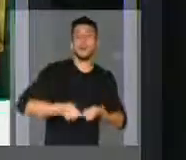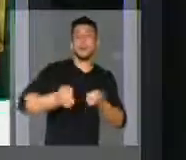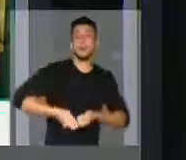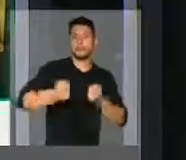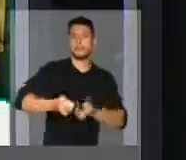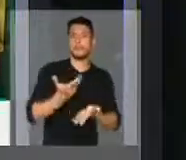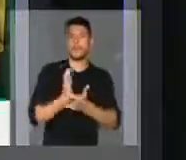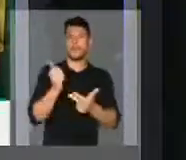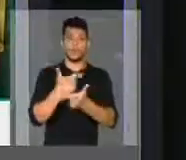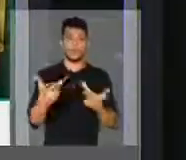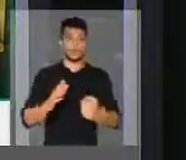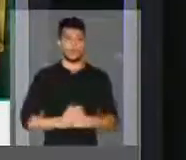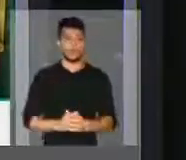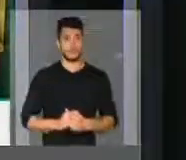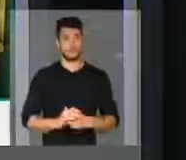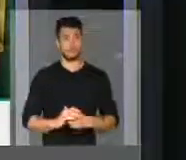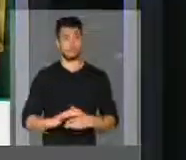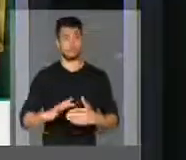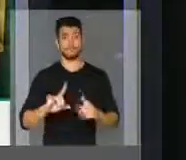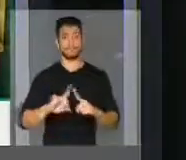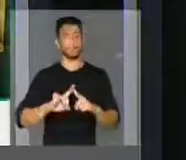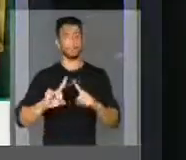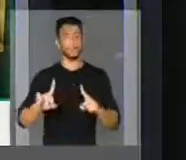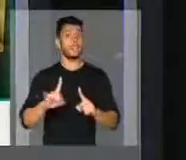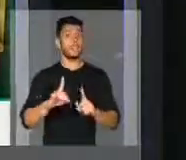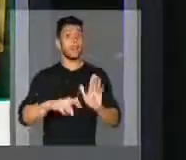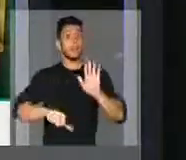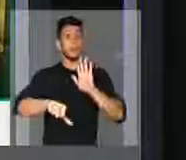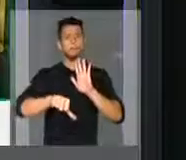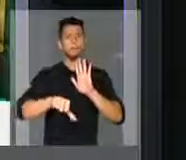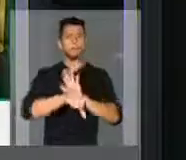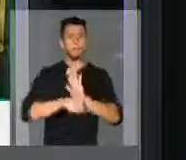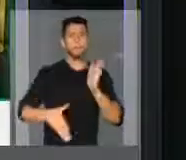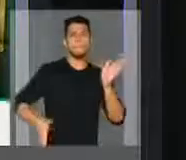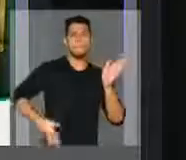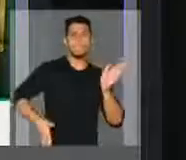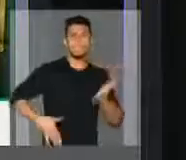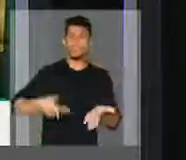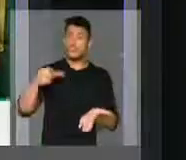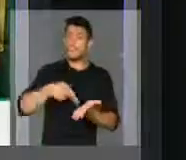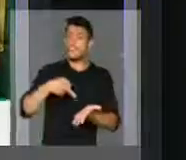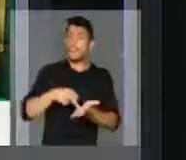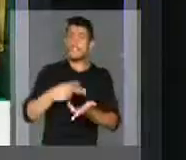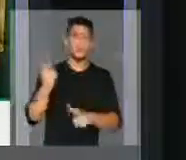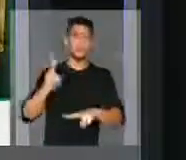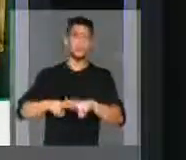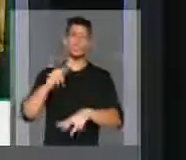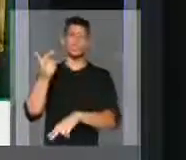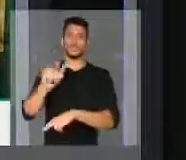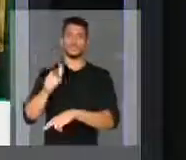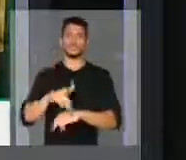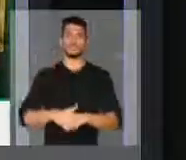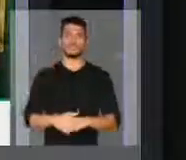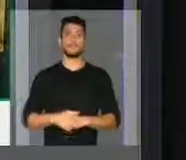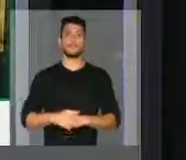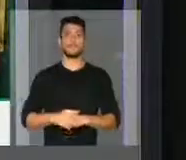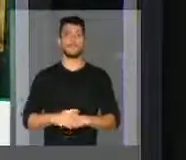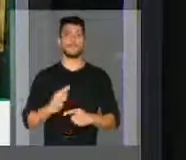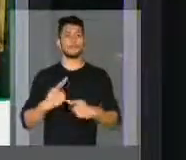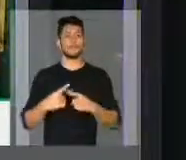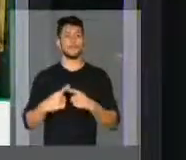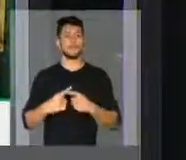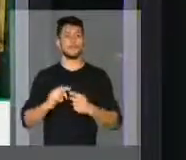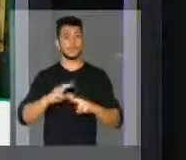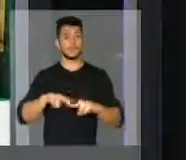estão lotados. Os verdadeiros bandidos que deveriam estar nos presídios não estão, porque o próprio